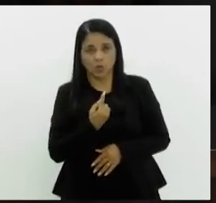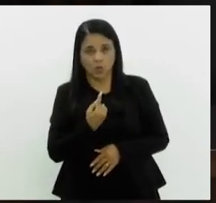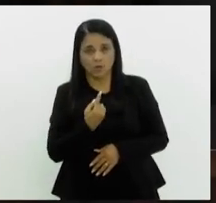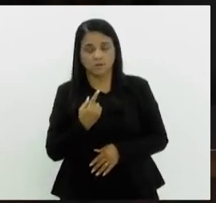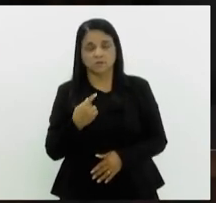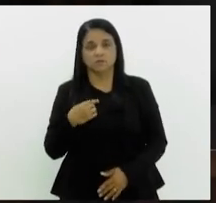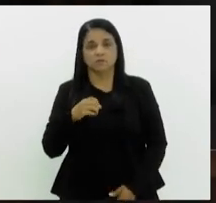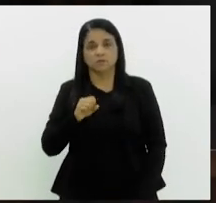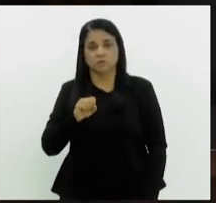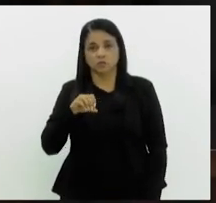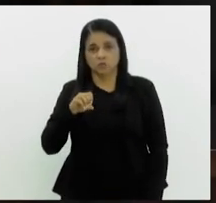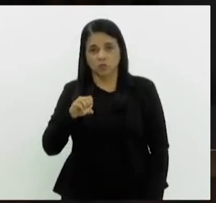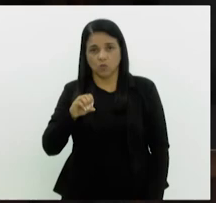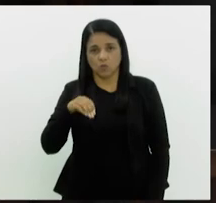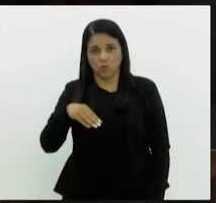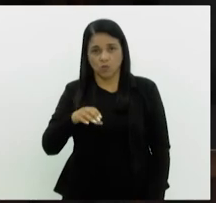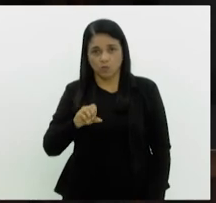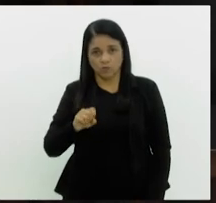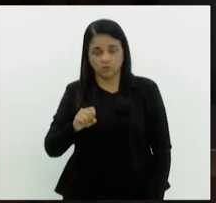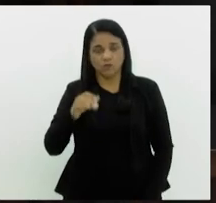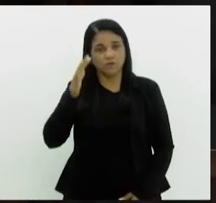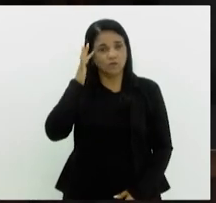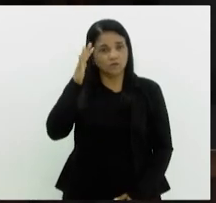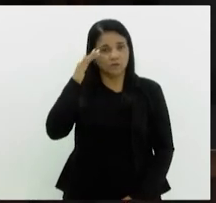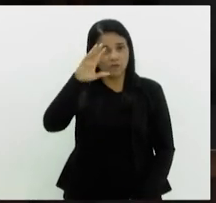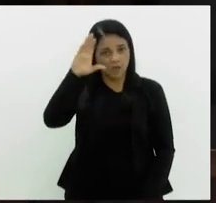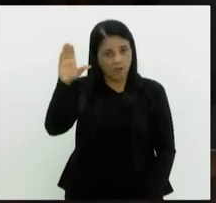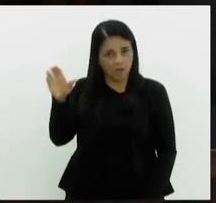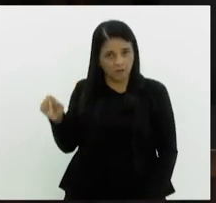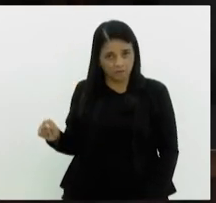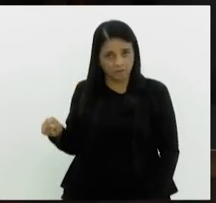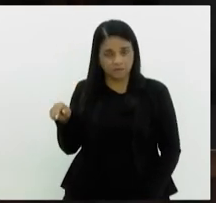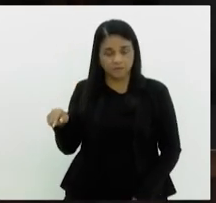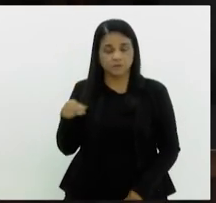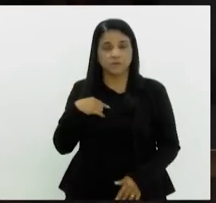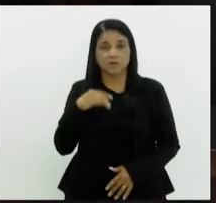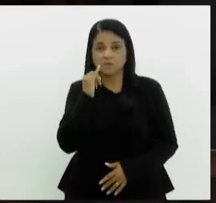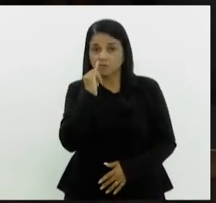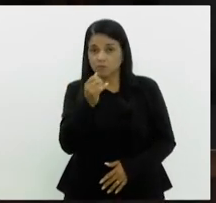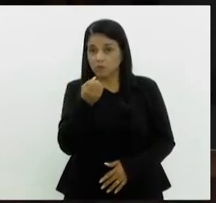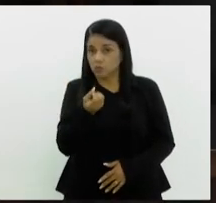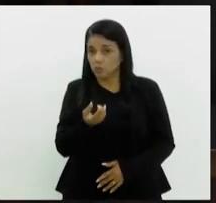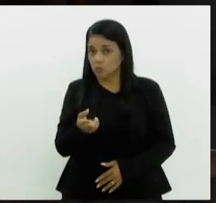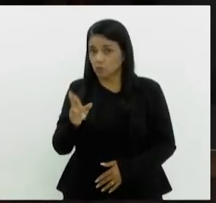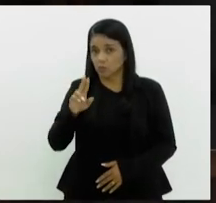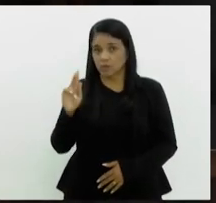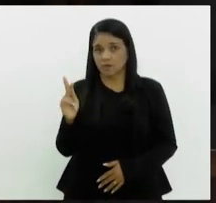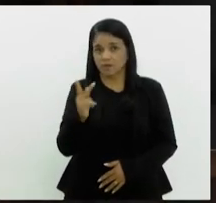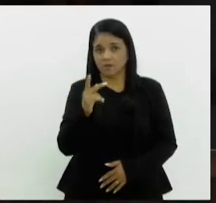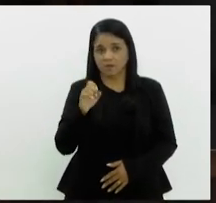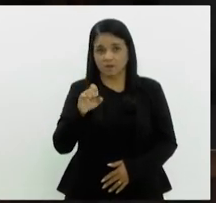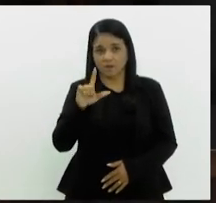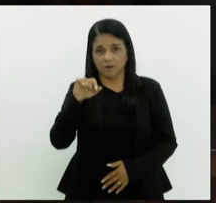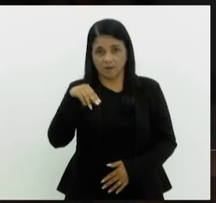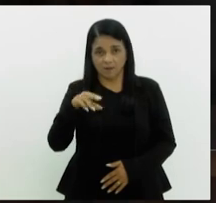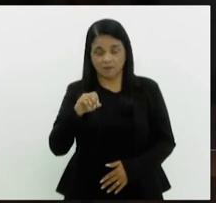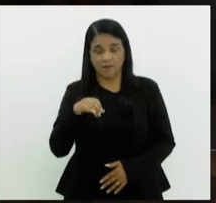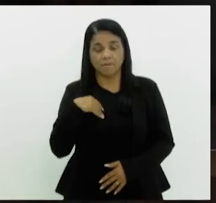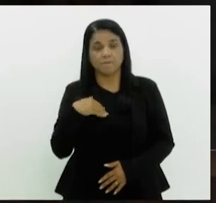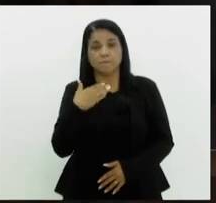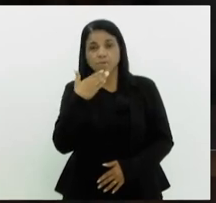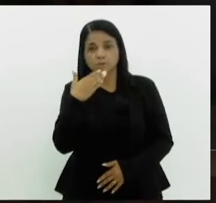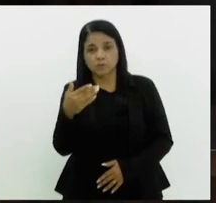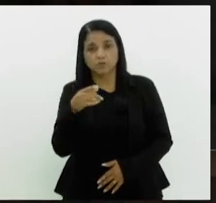filosofia africana. Quando pronunciamos doutora Helena Teodoro, evocamos, sim,